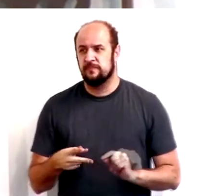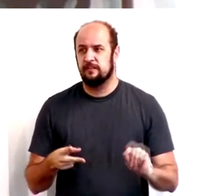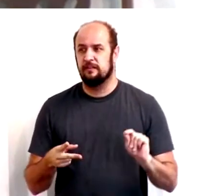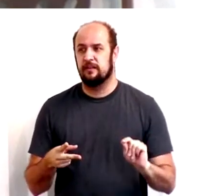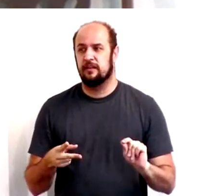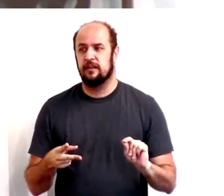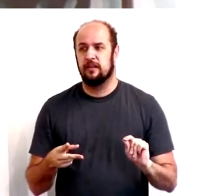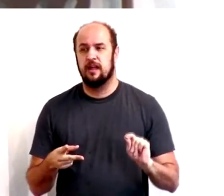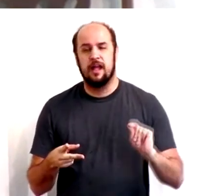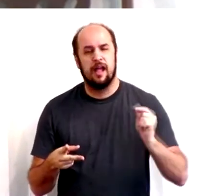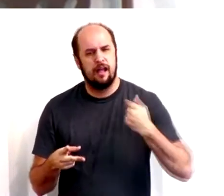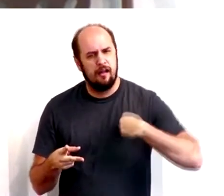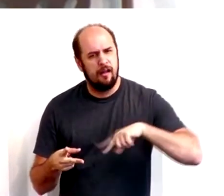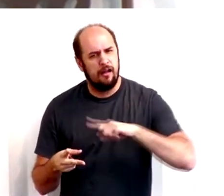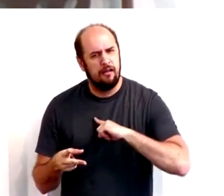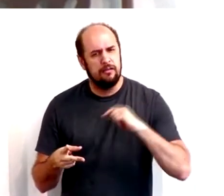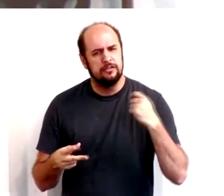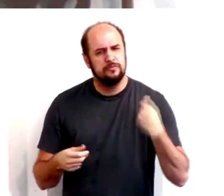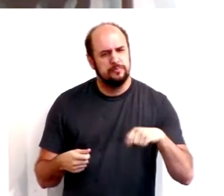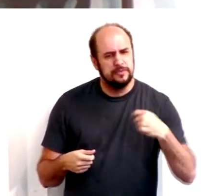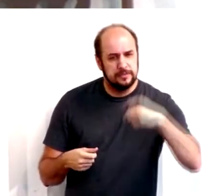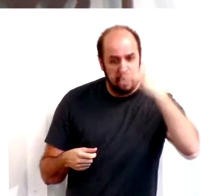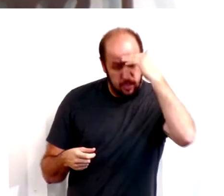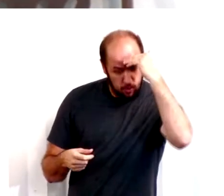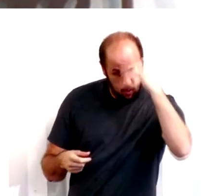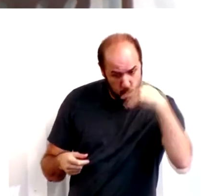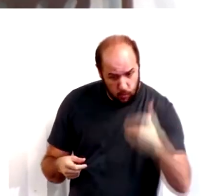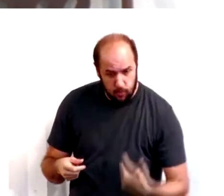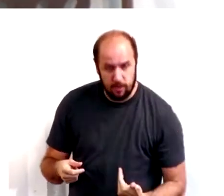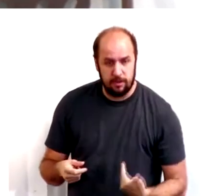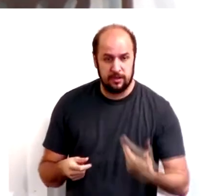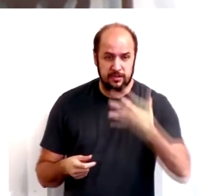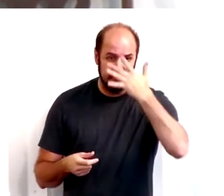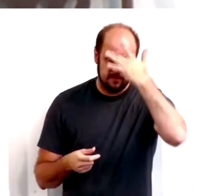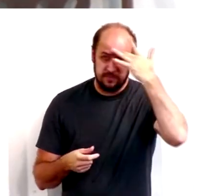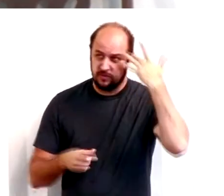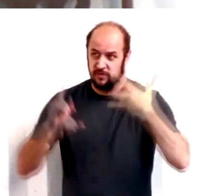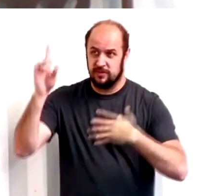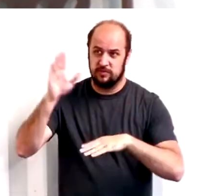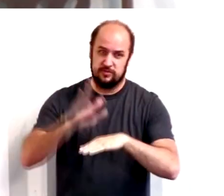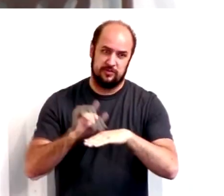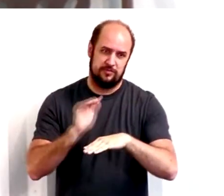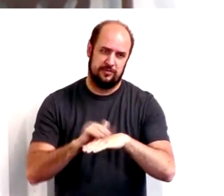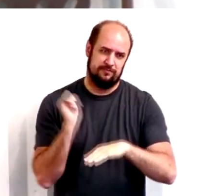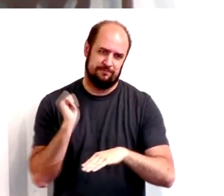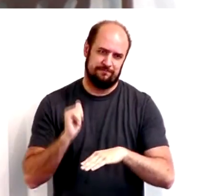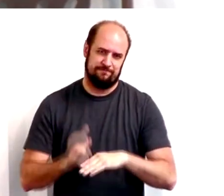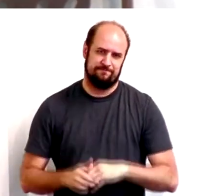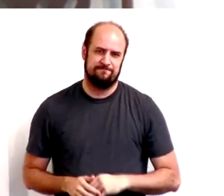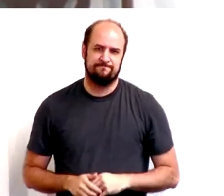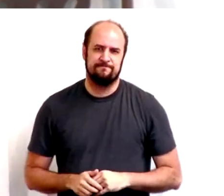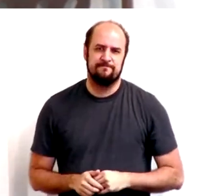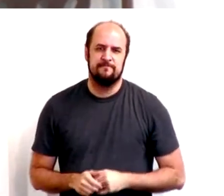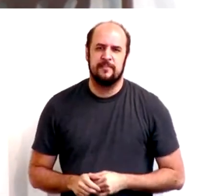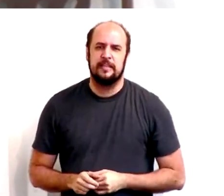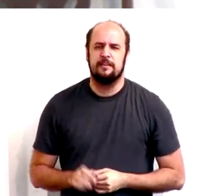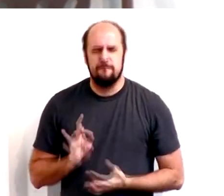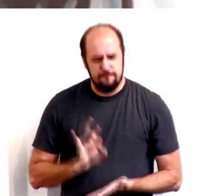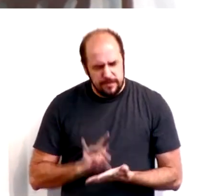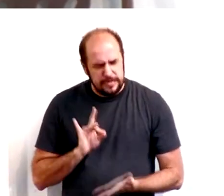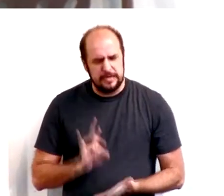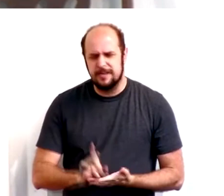que nós temos que honrar aqueles que Deus chama e que são de